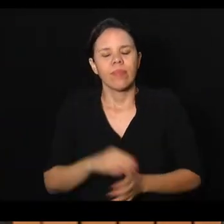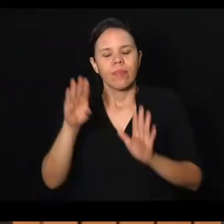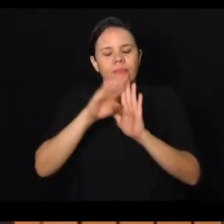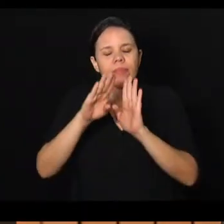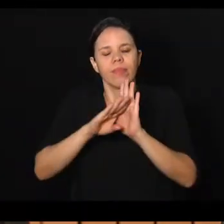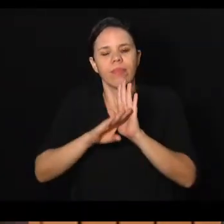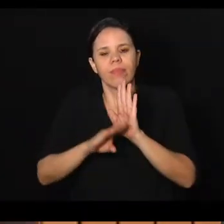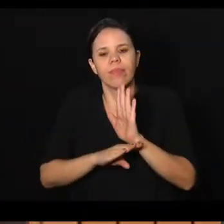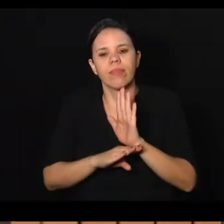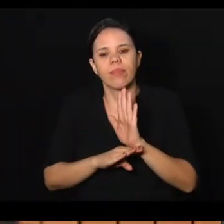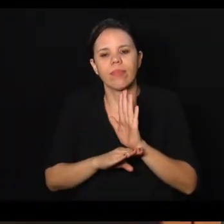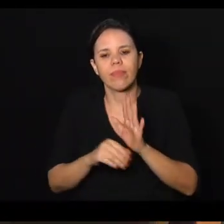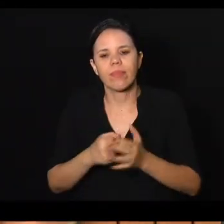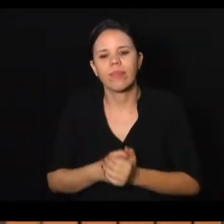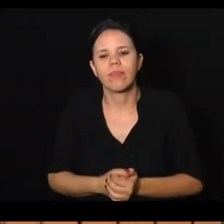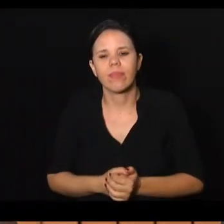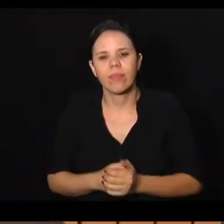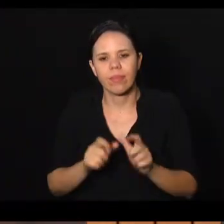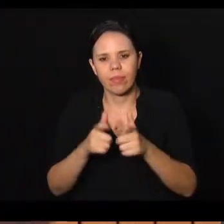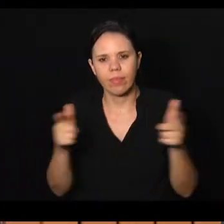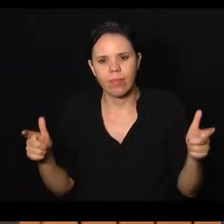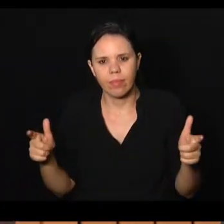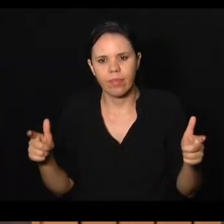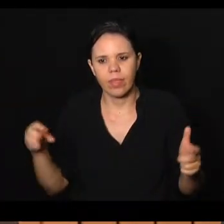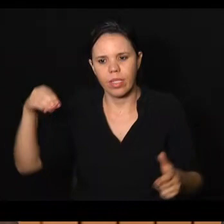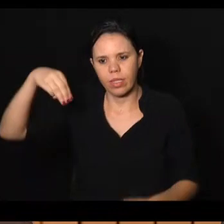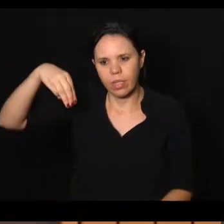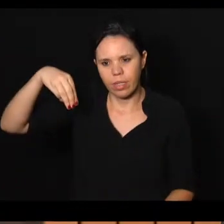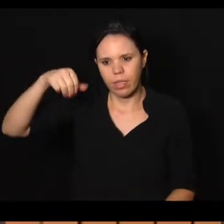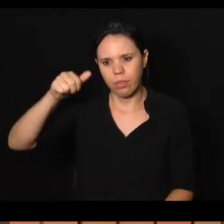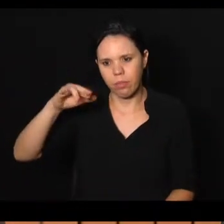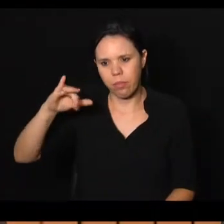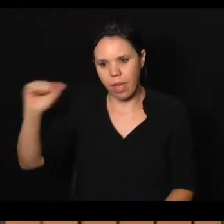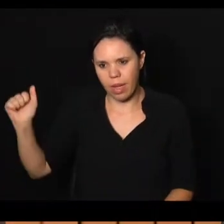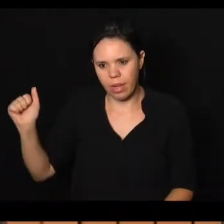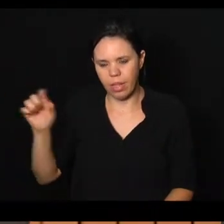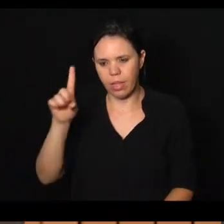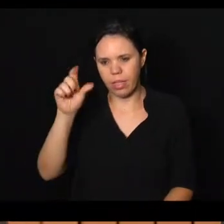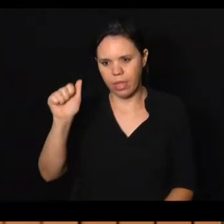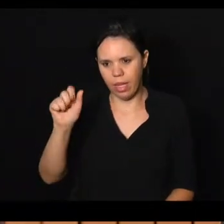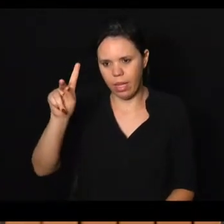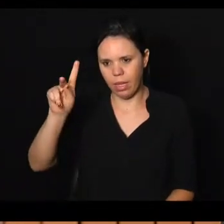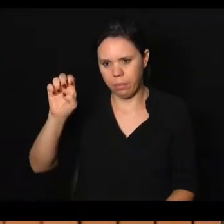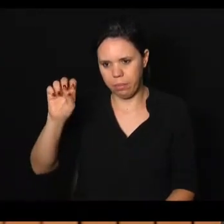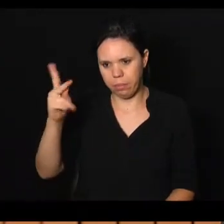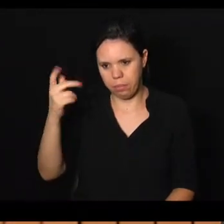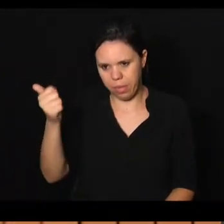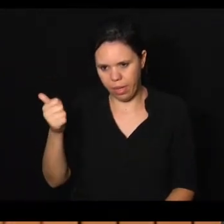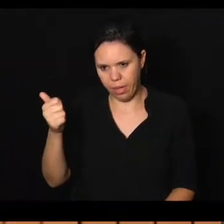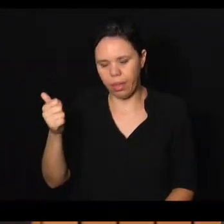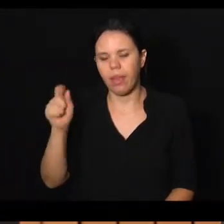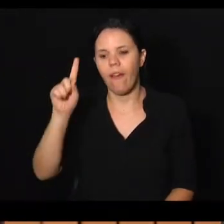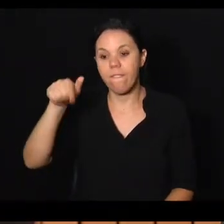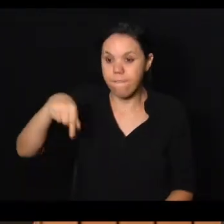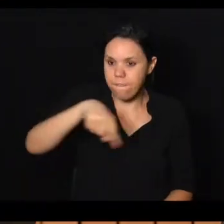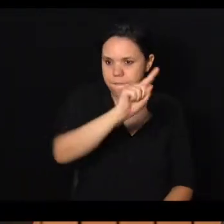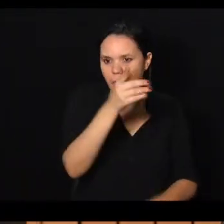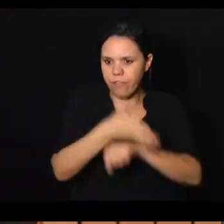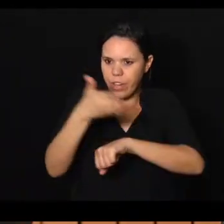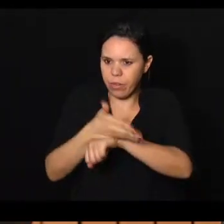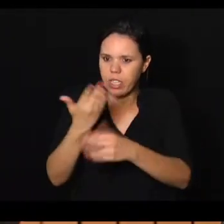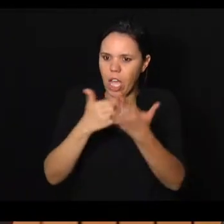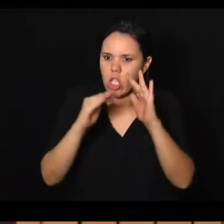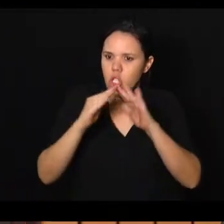programa de uma forma muito ampliada. Maria da Penha vai à escola. E esse programa vai chegar a todas